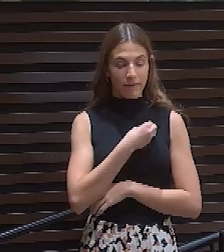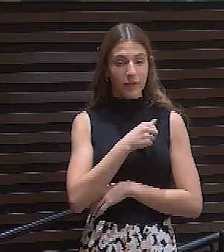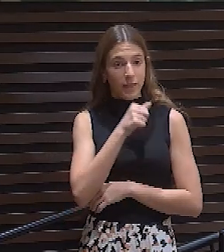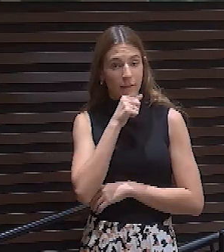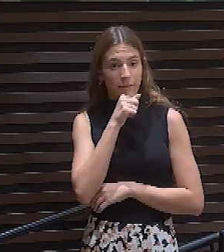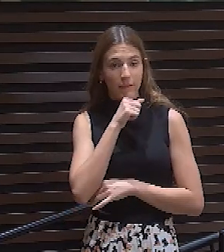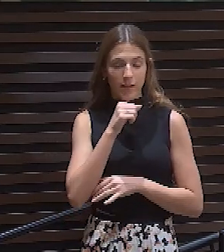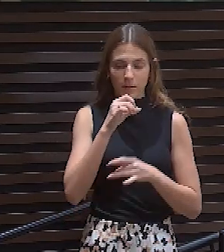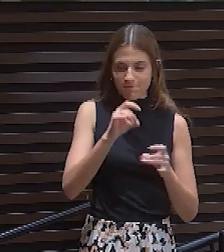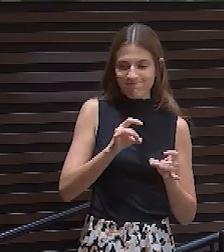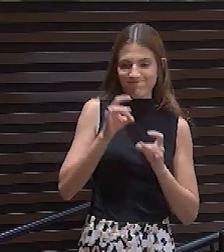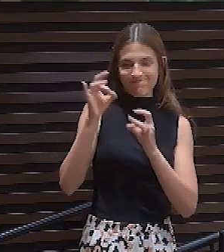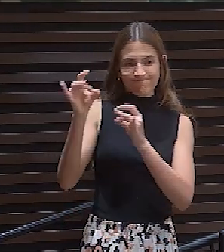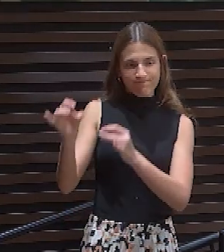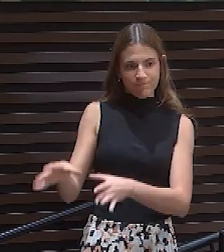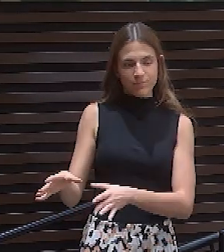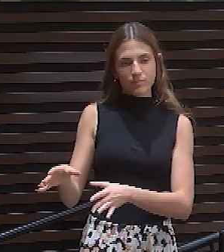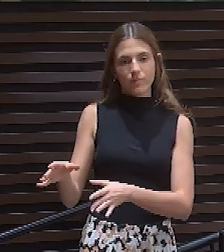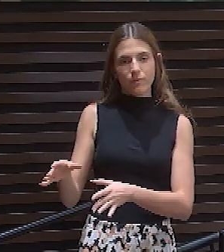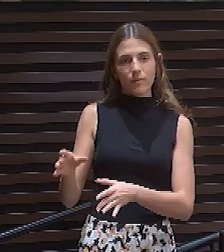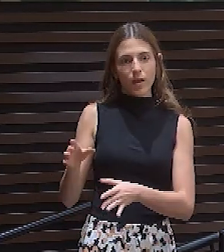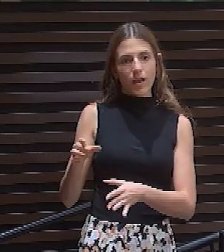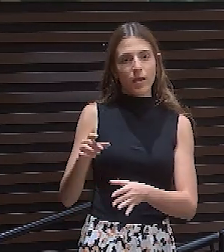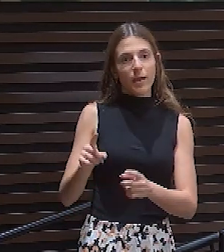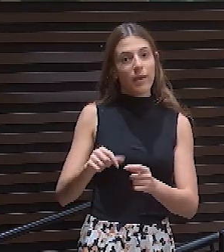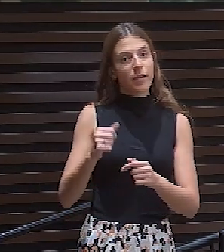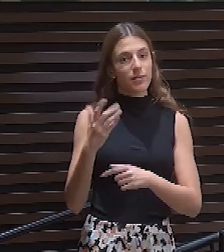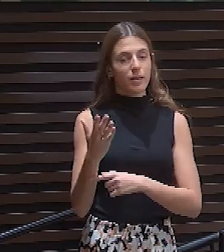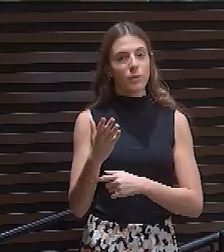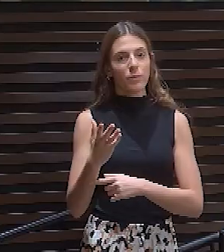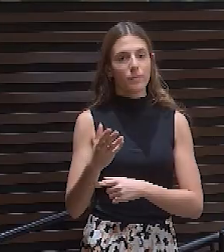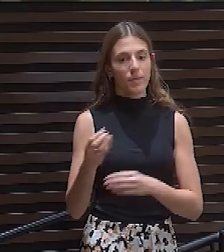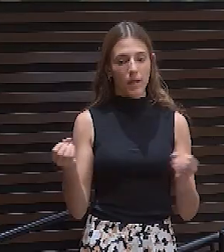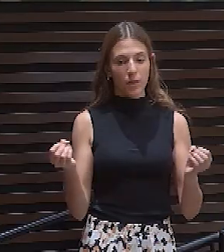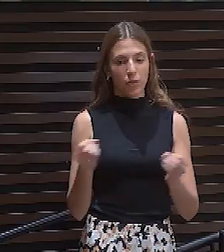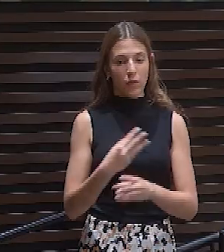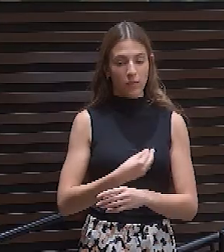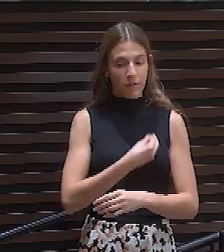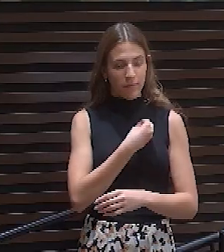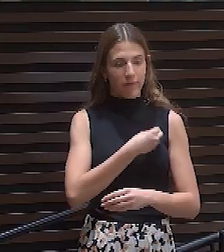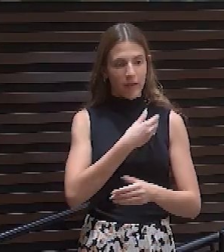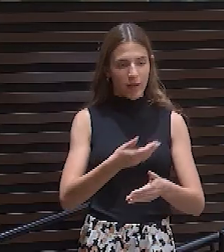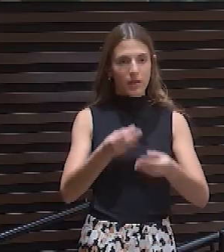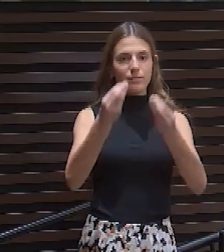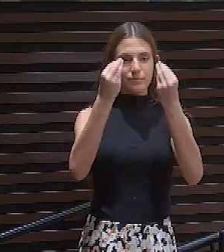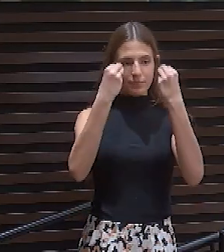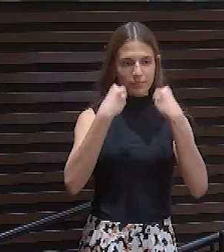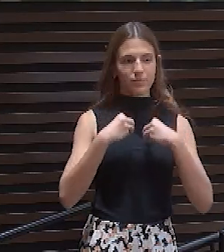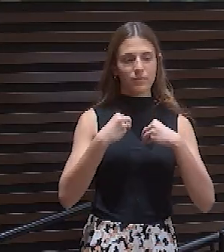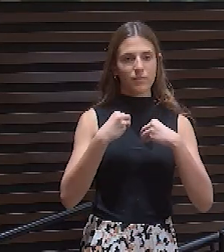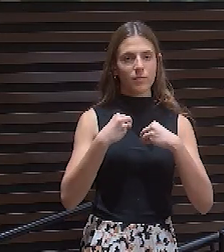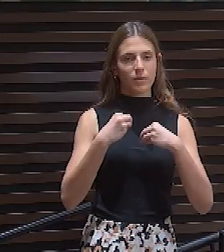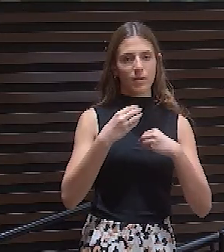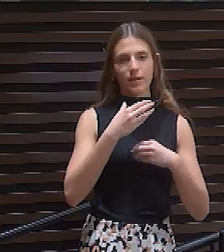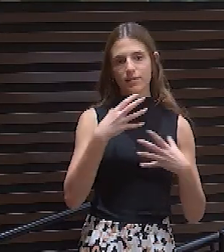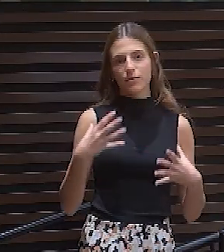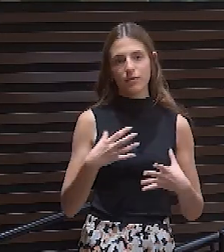a posse da sua salvação. Então, já vimos que Gilgal é lugar de